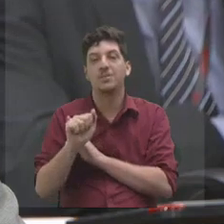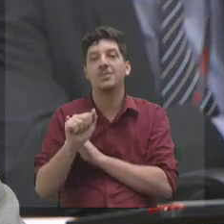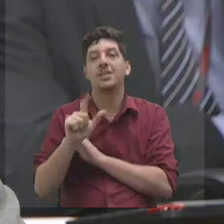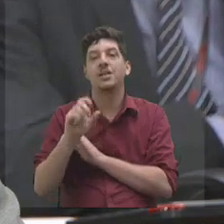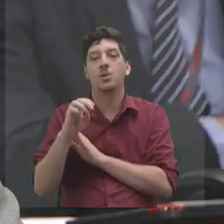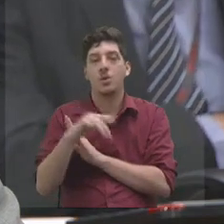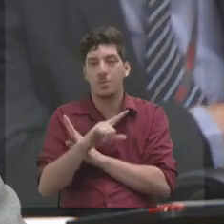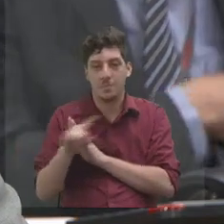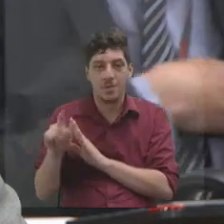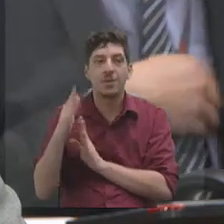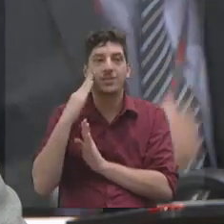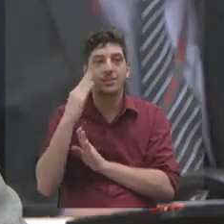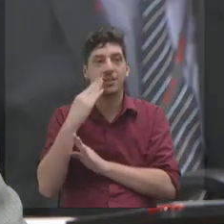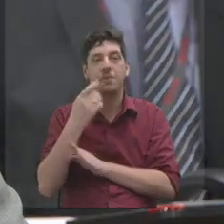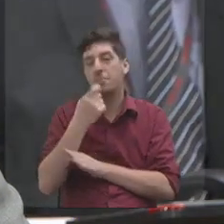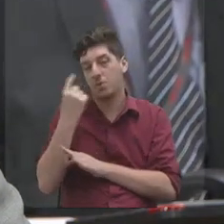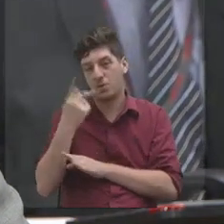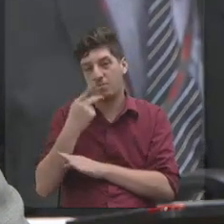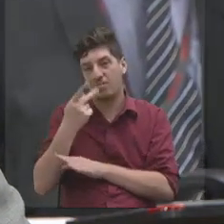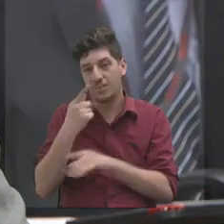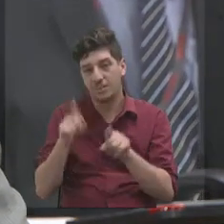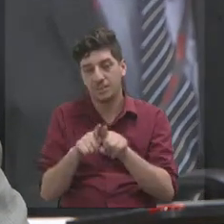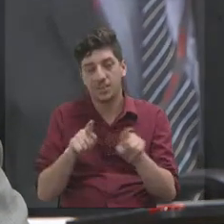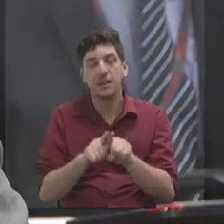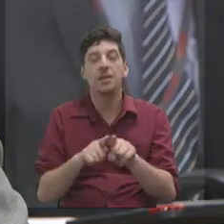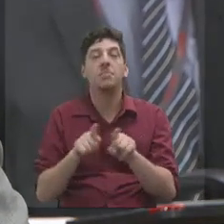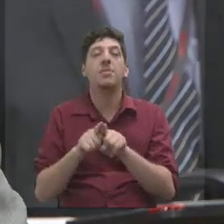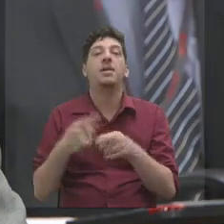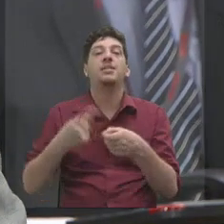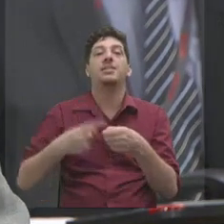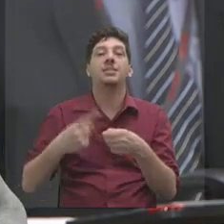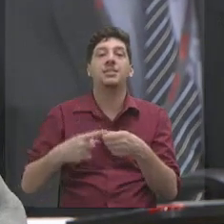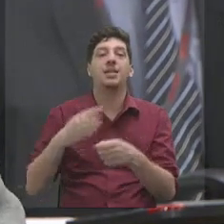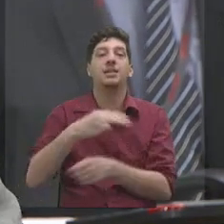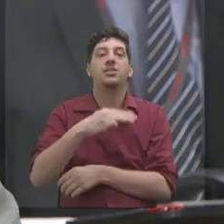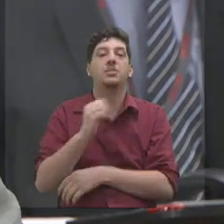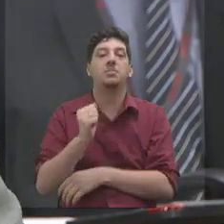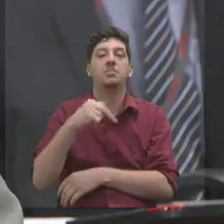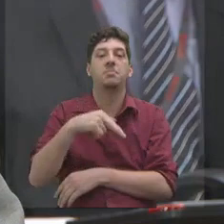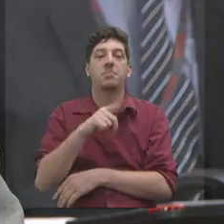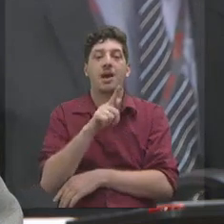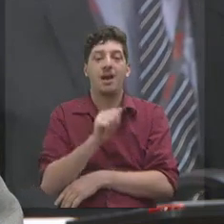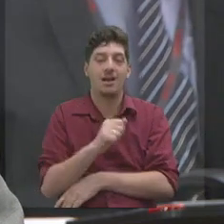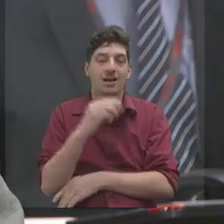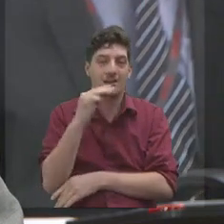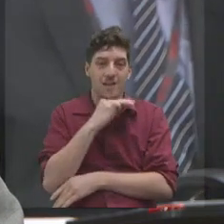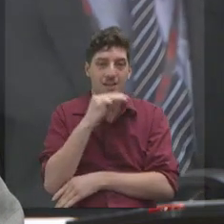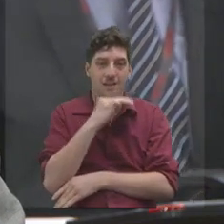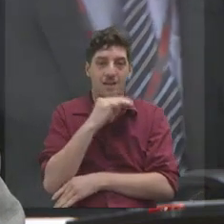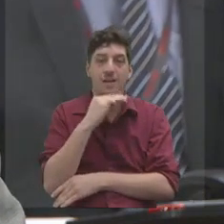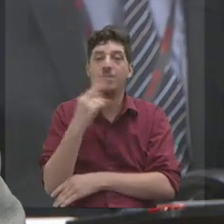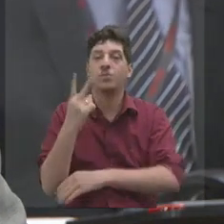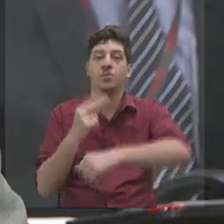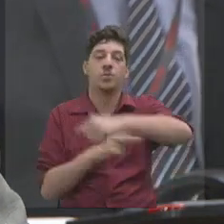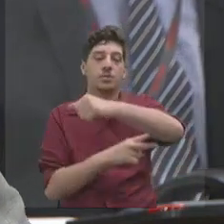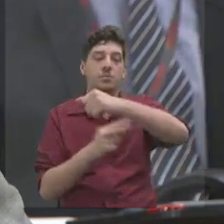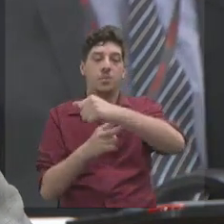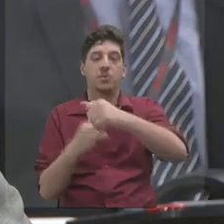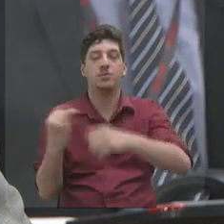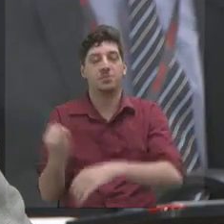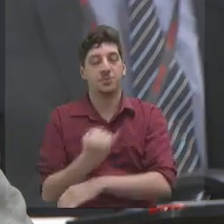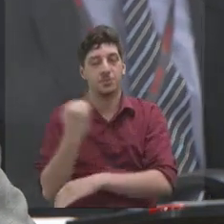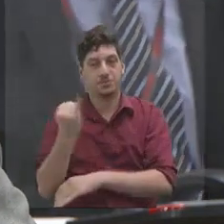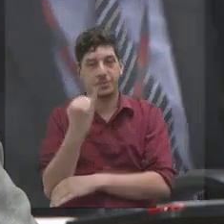há pouco e também do município de manga são duas pontes muito importante que